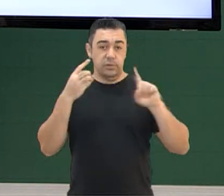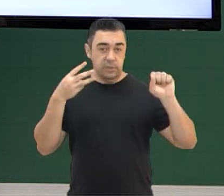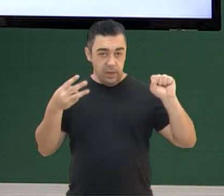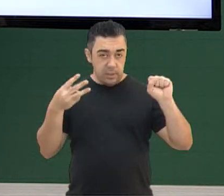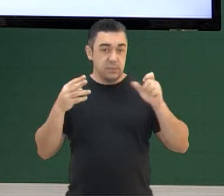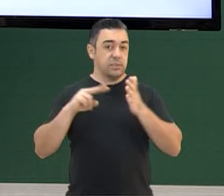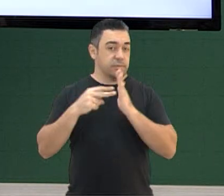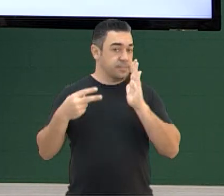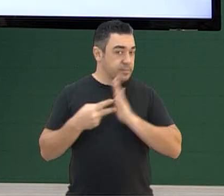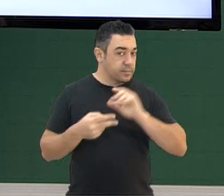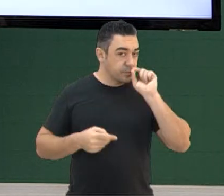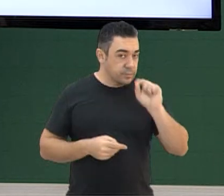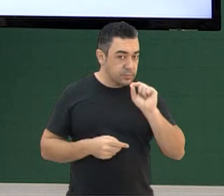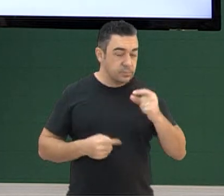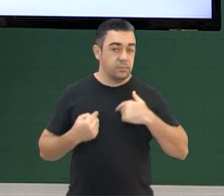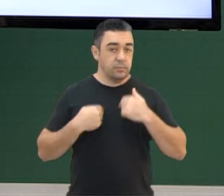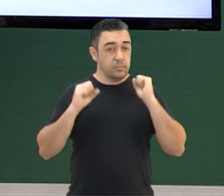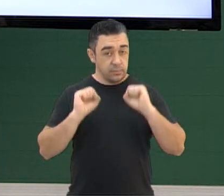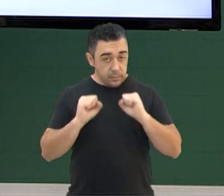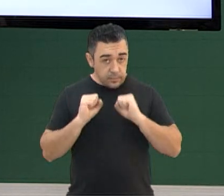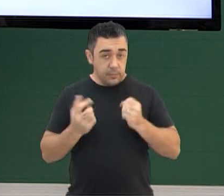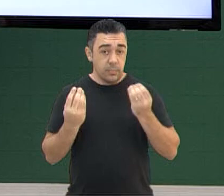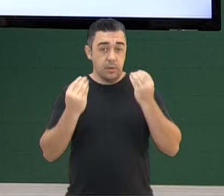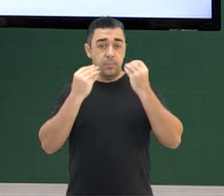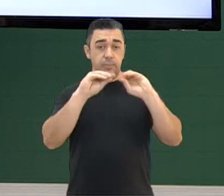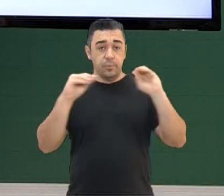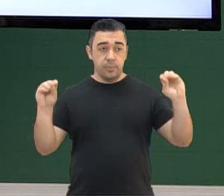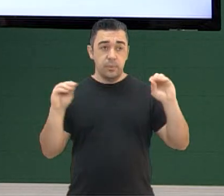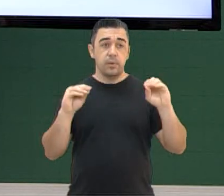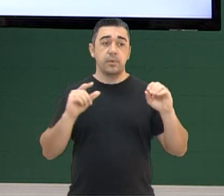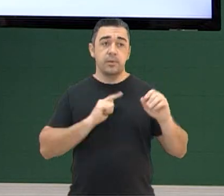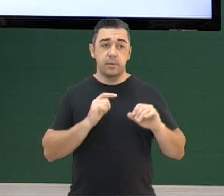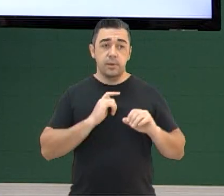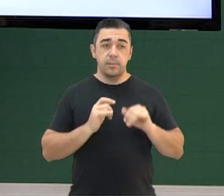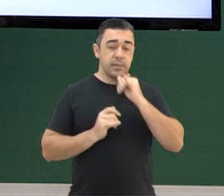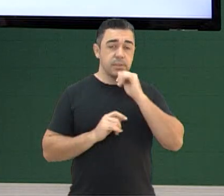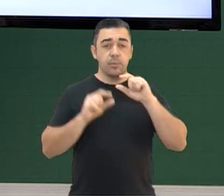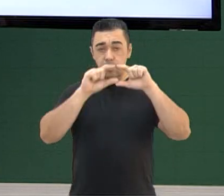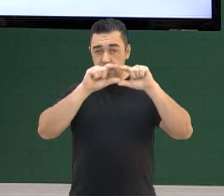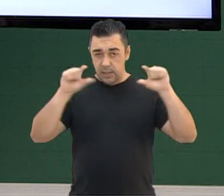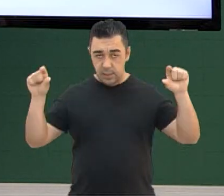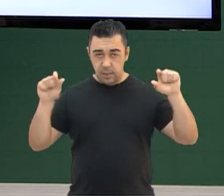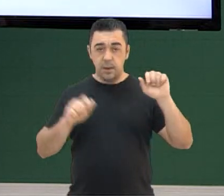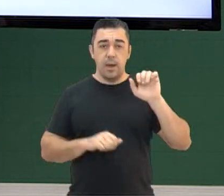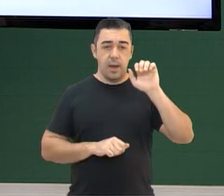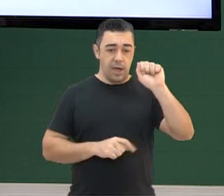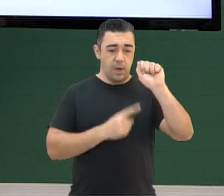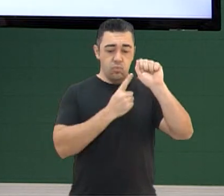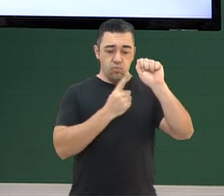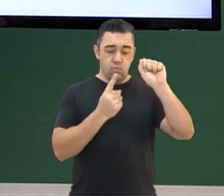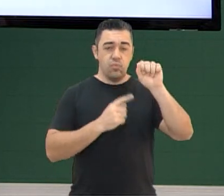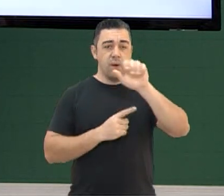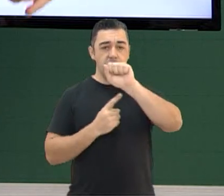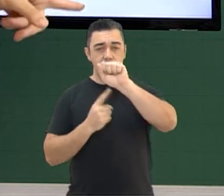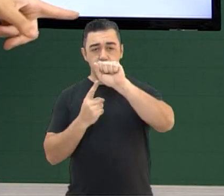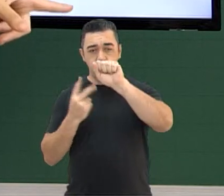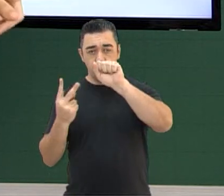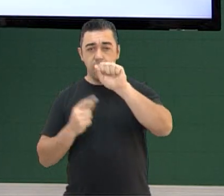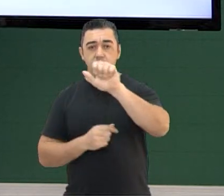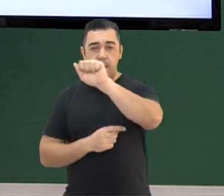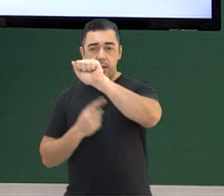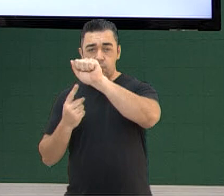Então, isso significa que eu posso representar essa minha matriz, certo? Com uma linha, certo? E 3